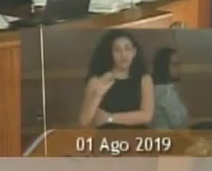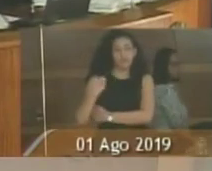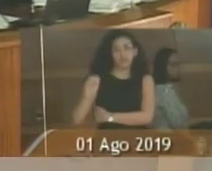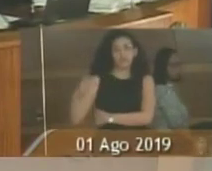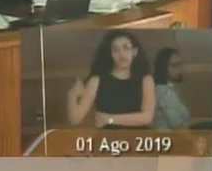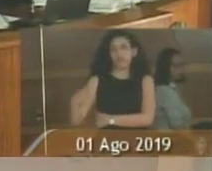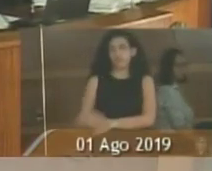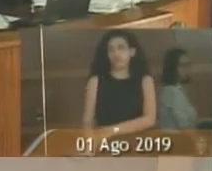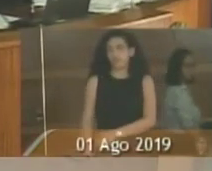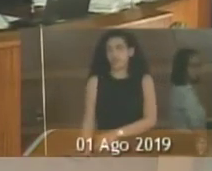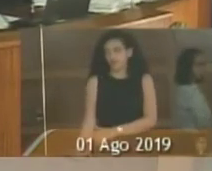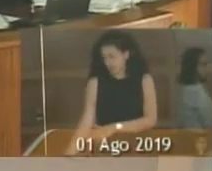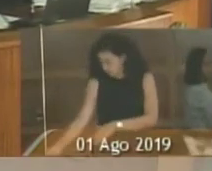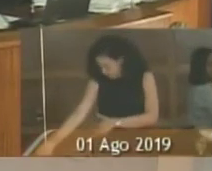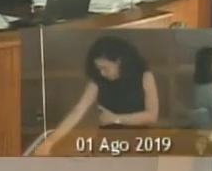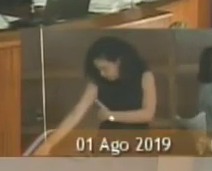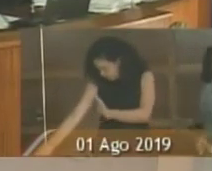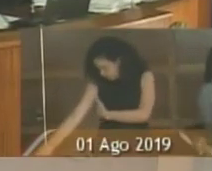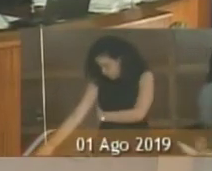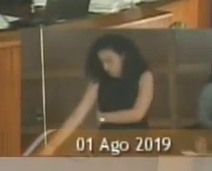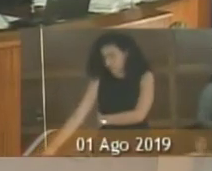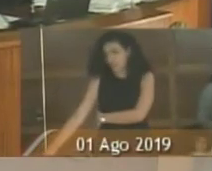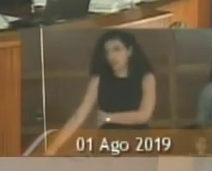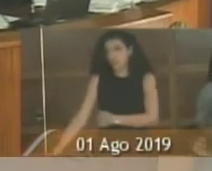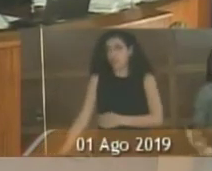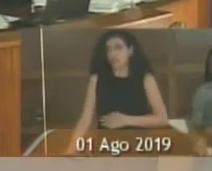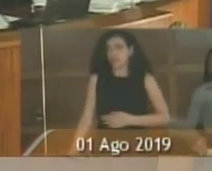3.884. 3.384.